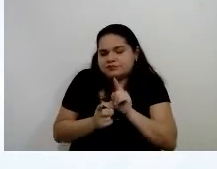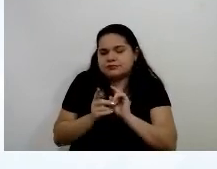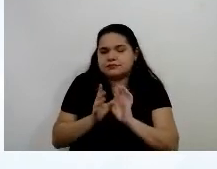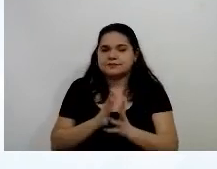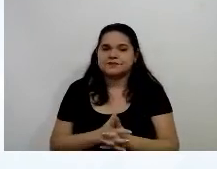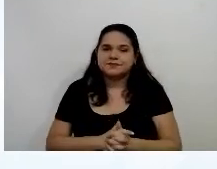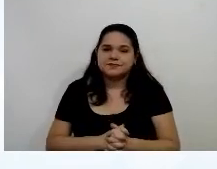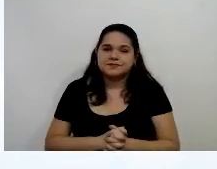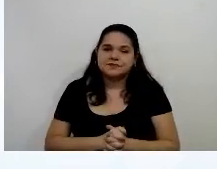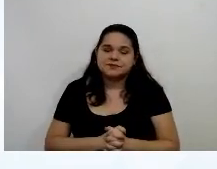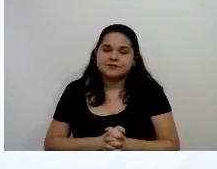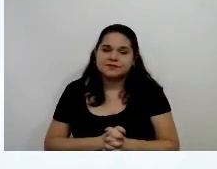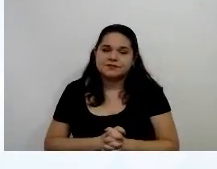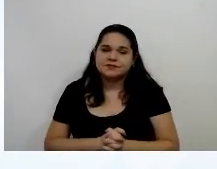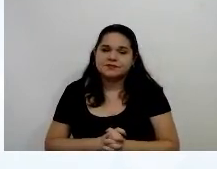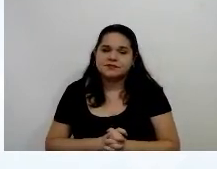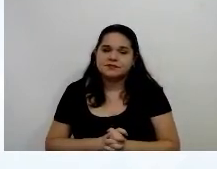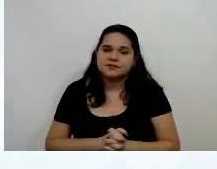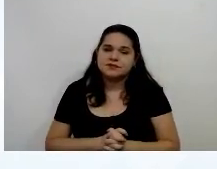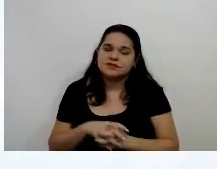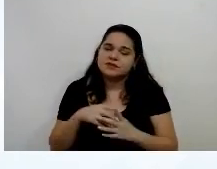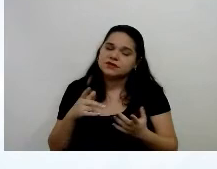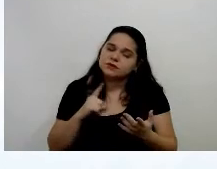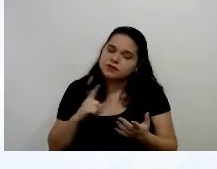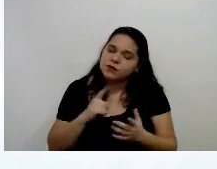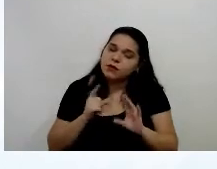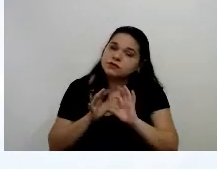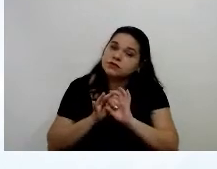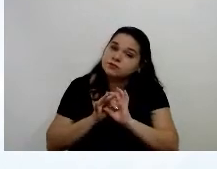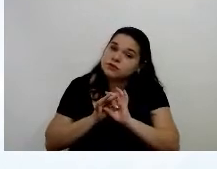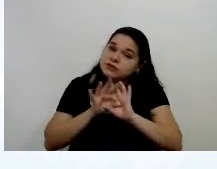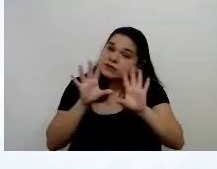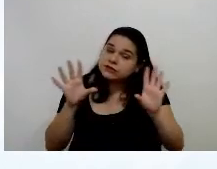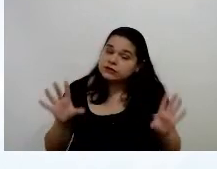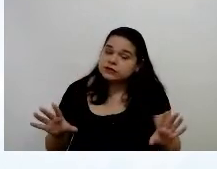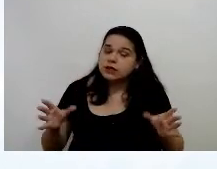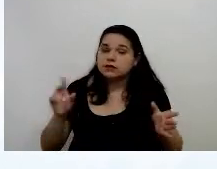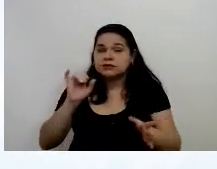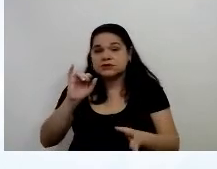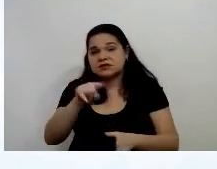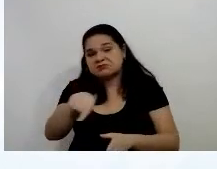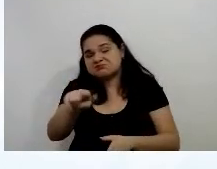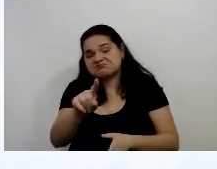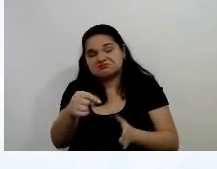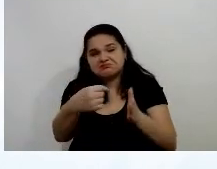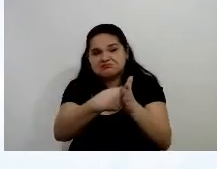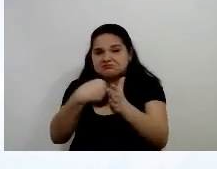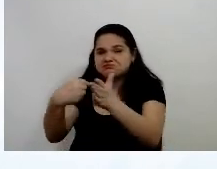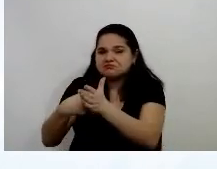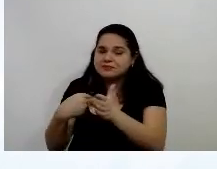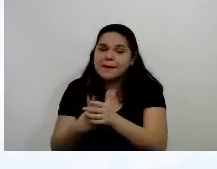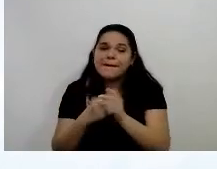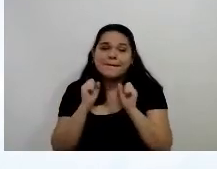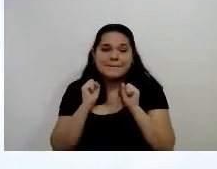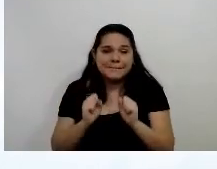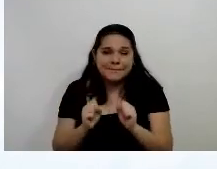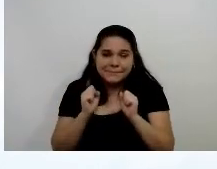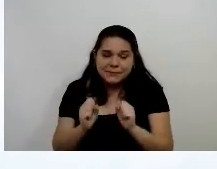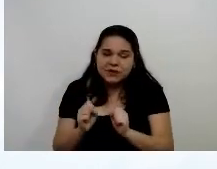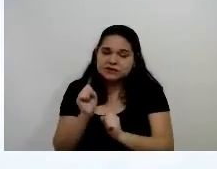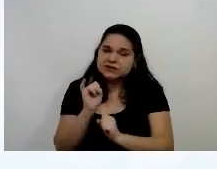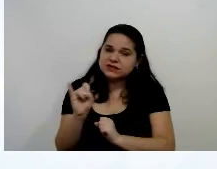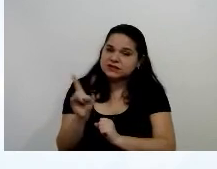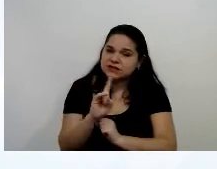Muito bem, presidente. Estamos à disposição aí. Estamos à disposição, se alguém quiser fazer alguma pergunta, senão a